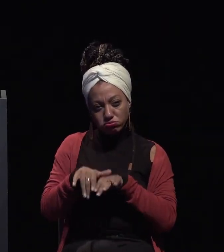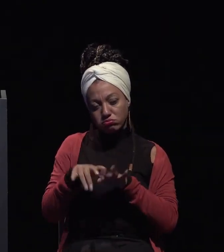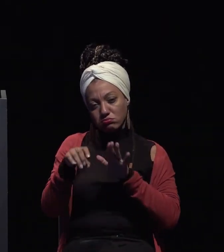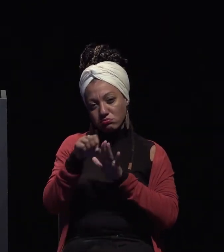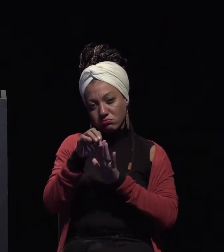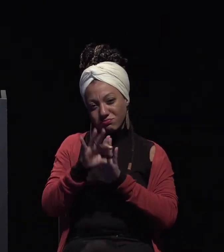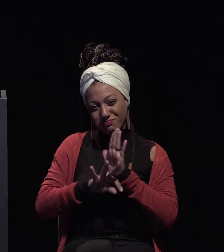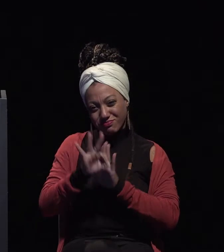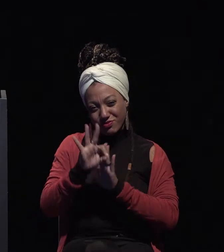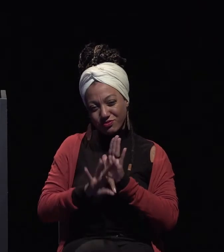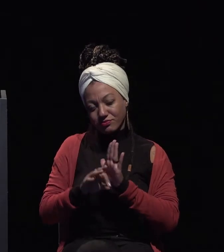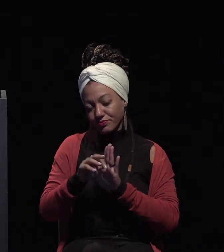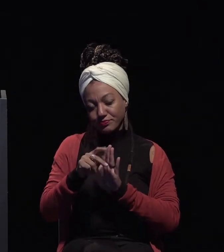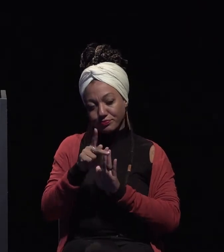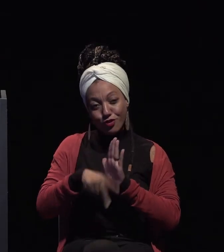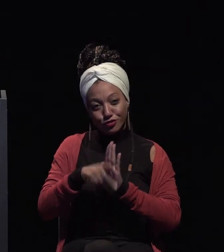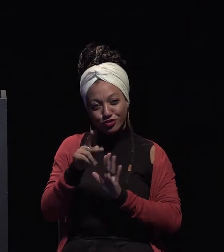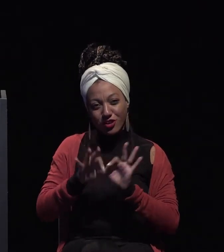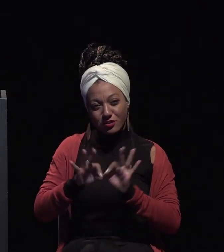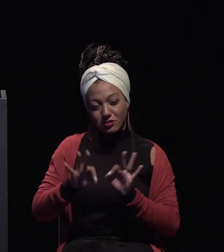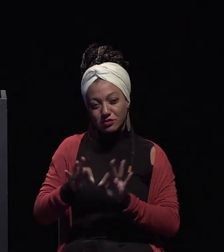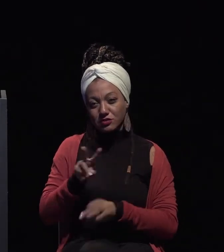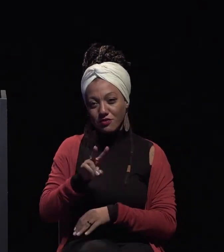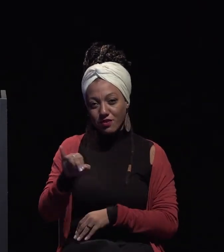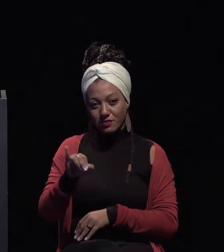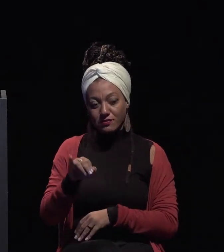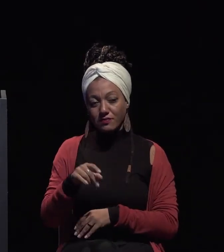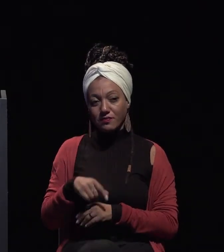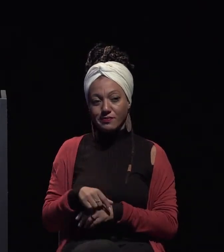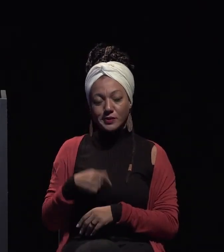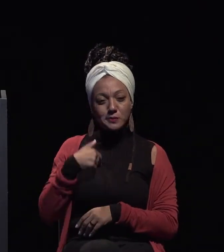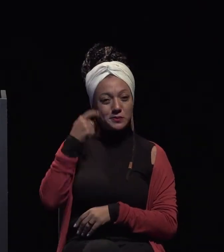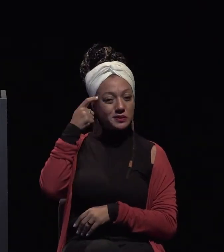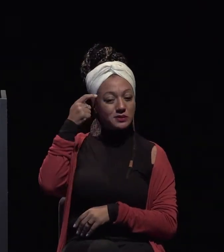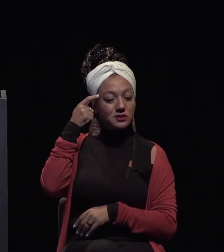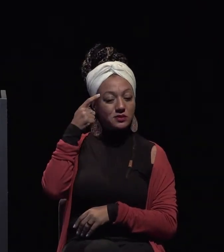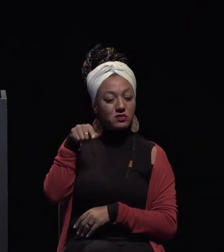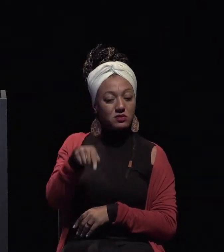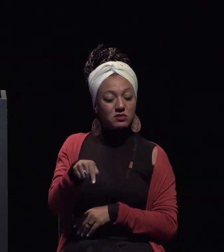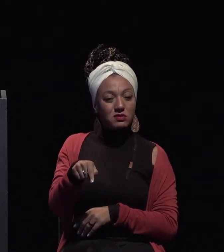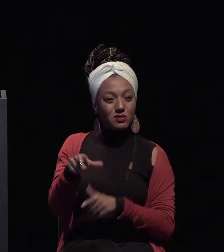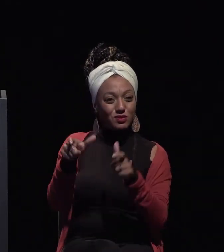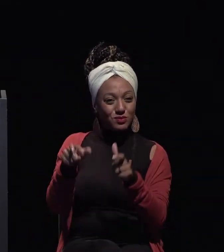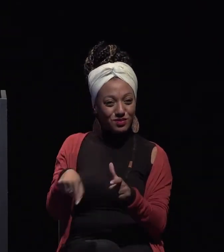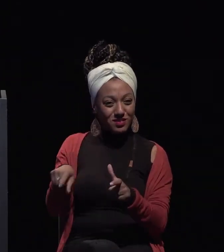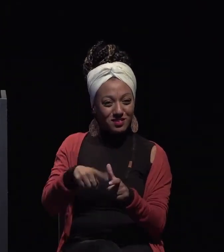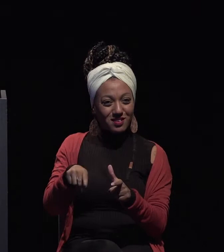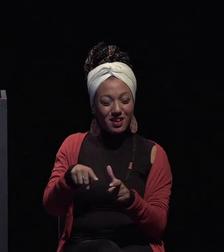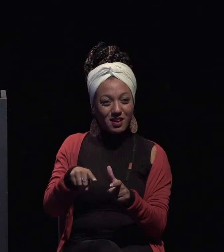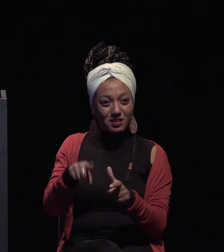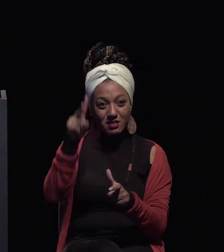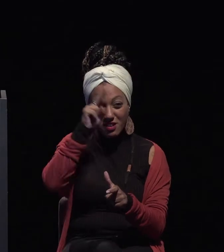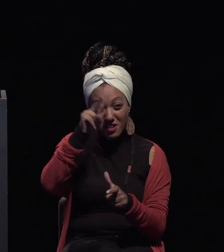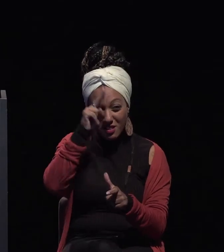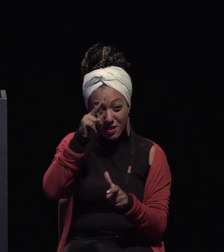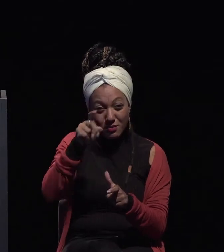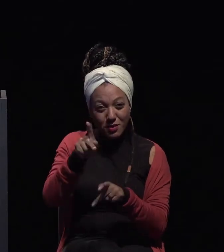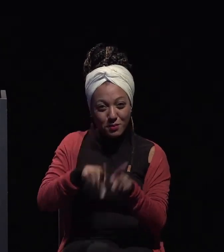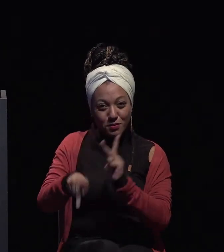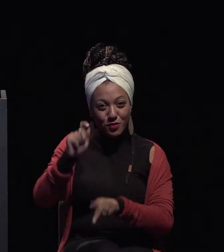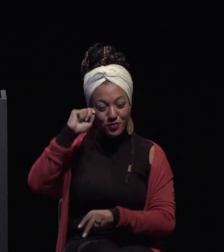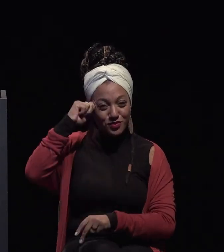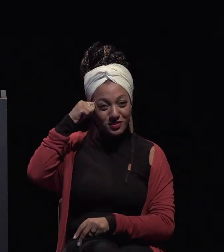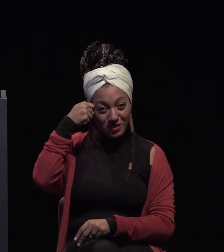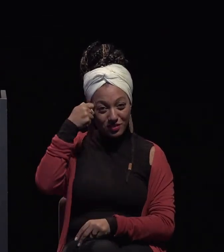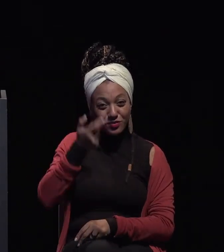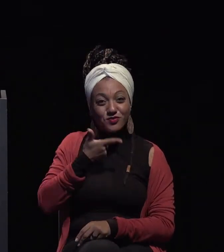era que esses lugares de memória negra, como a gente chama, fossem descortinados, ou,